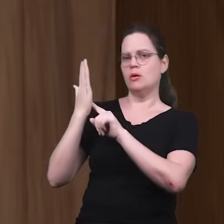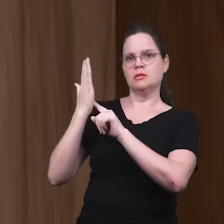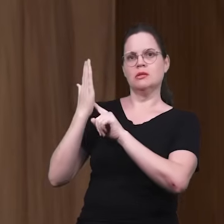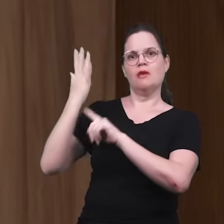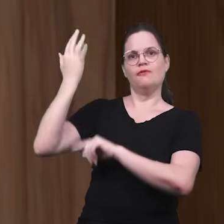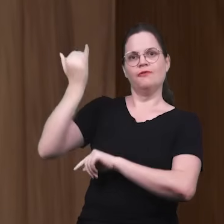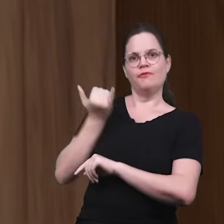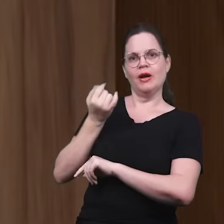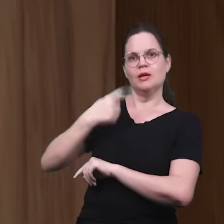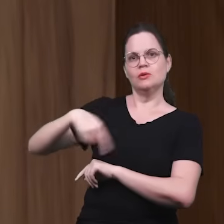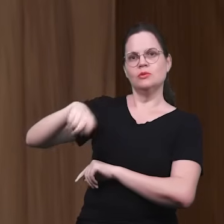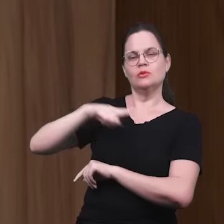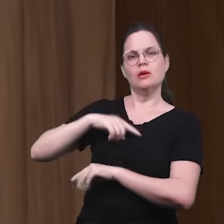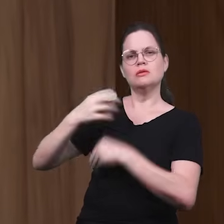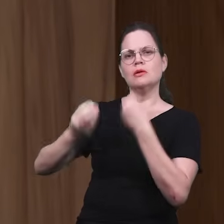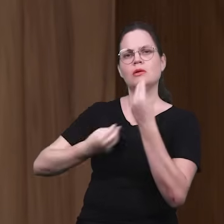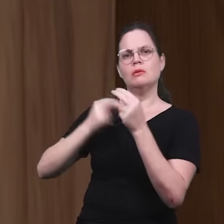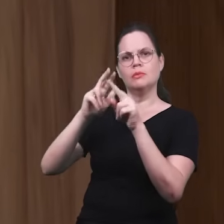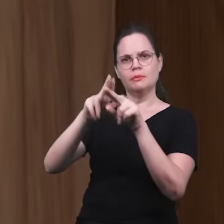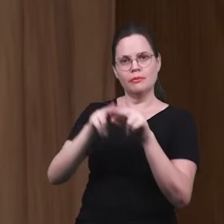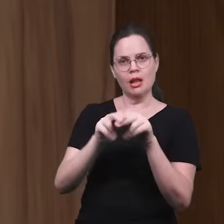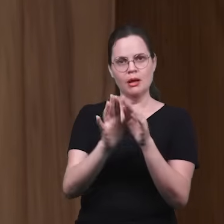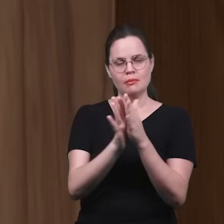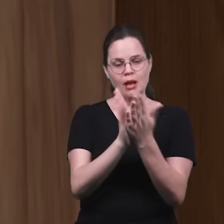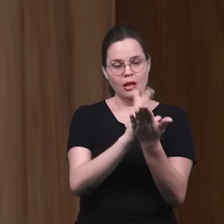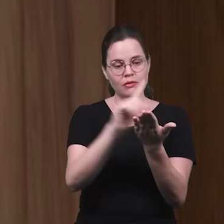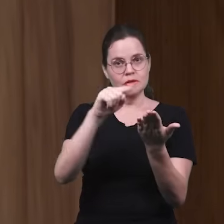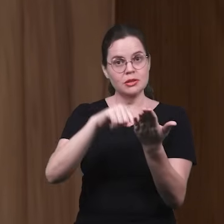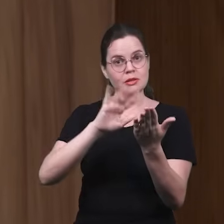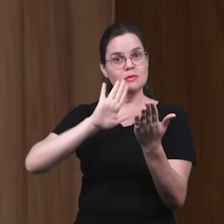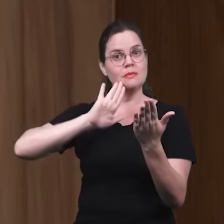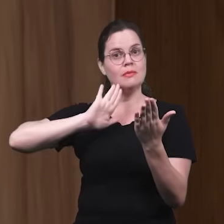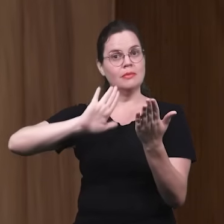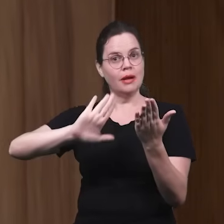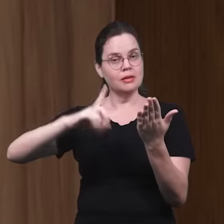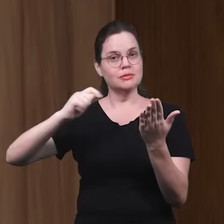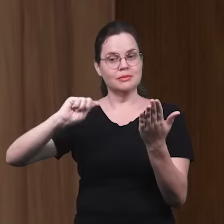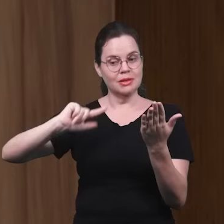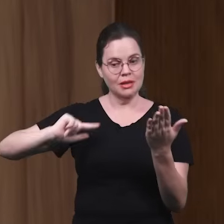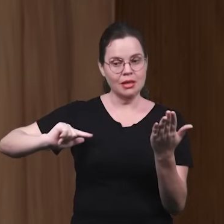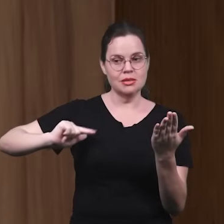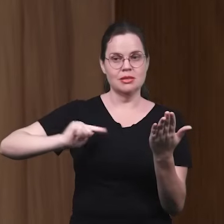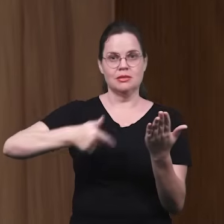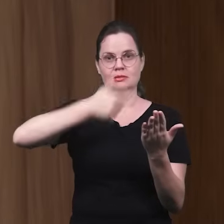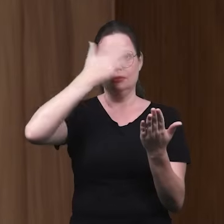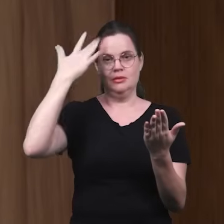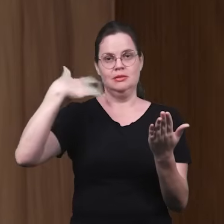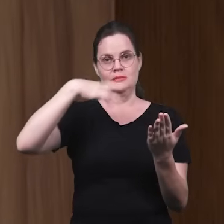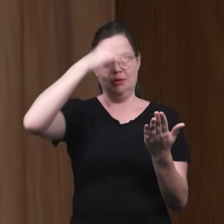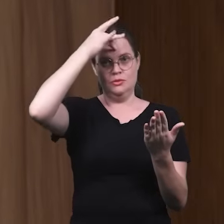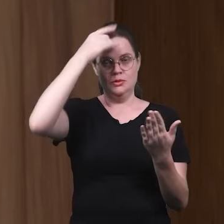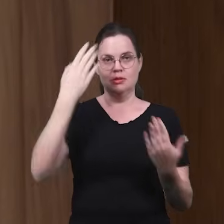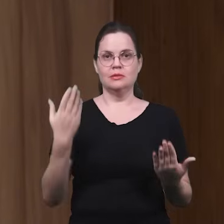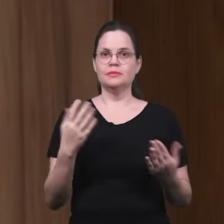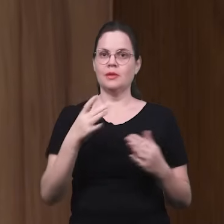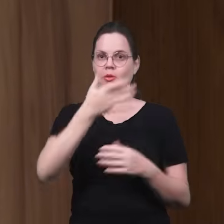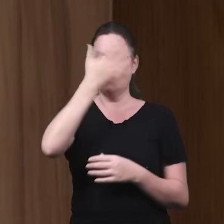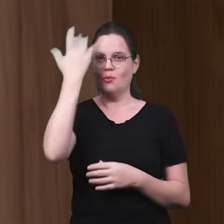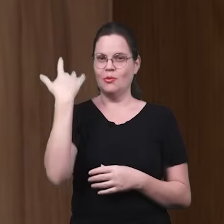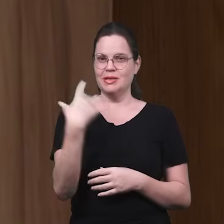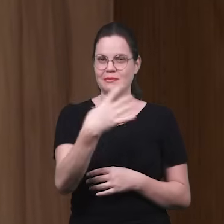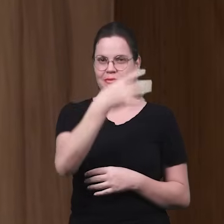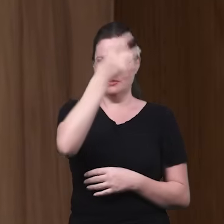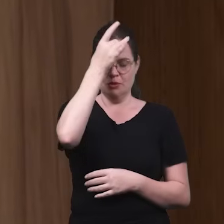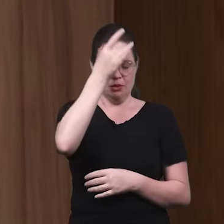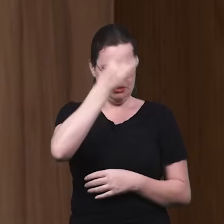revelação na palavra pelo Espírito Santo. Então o Espírito Santo, ele trabalha nos corações da igreja fiel